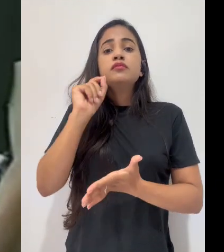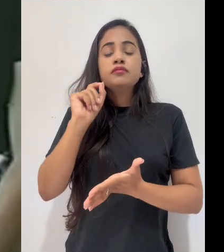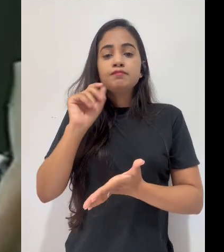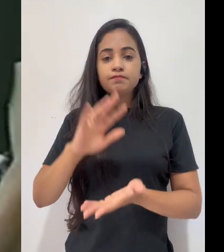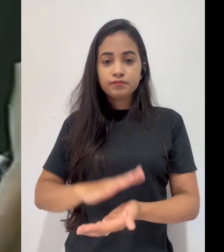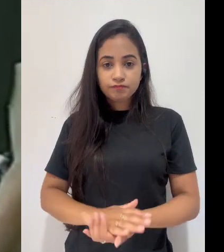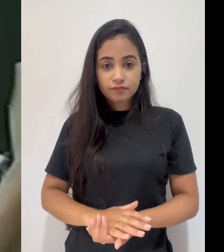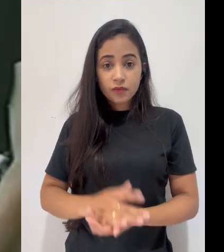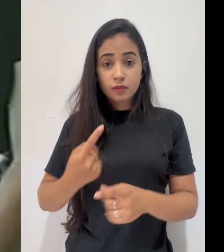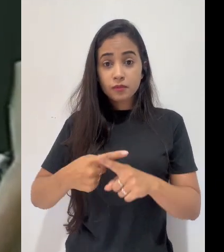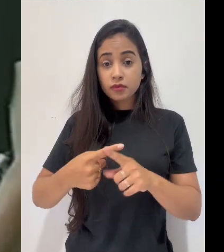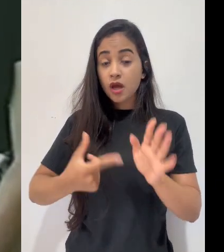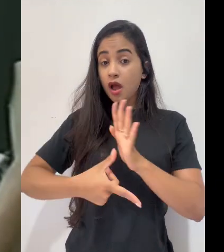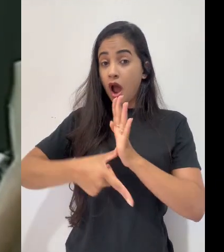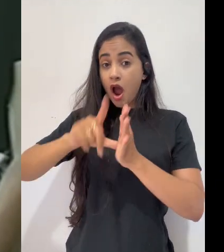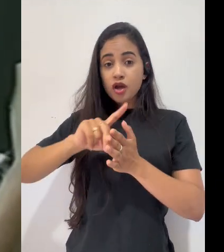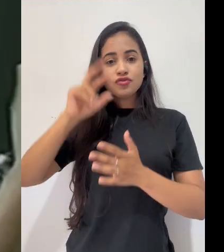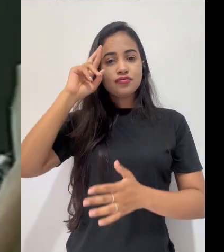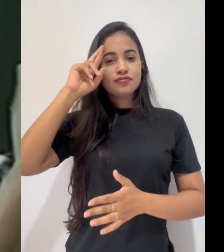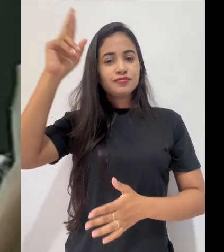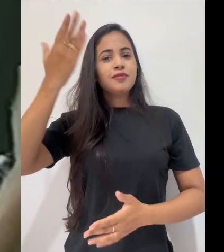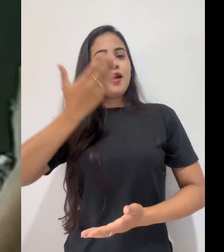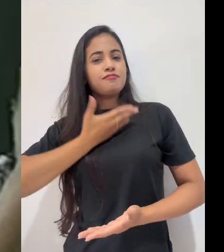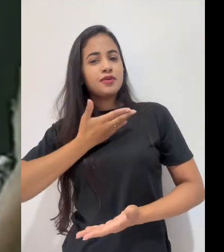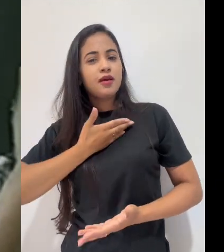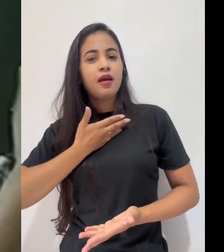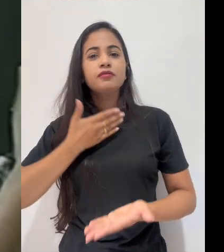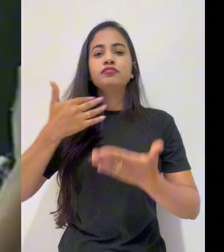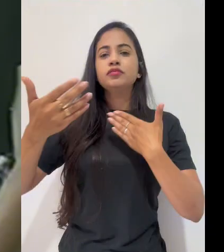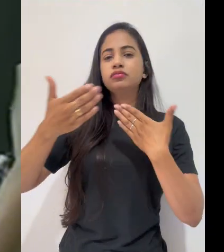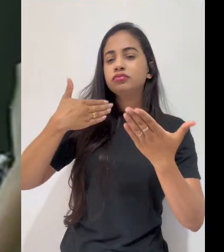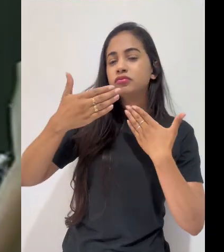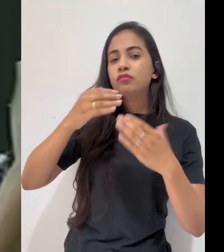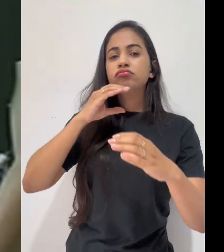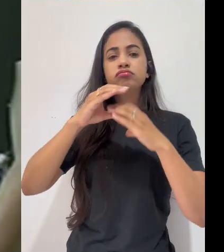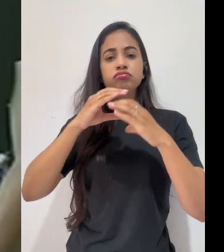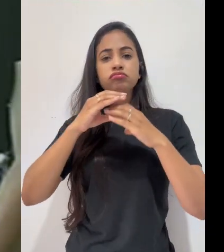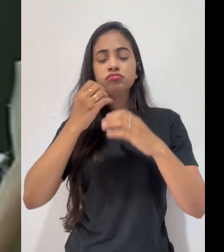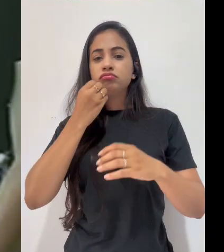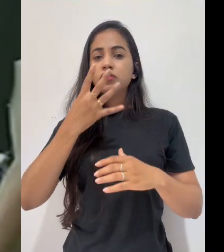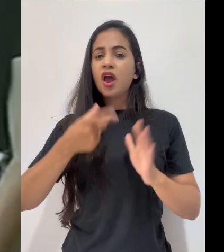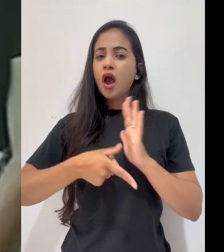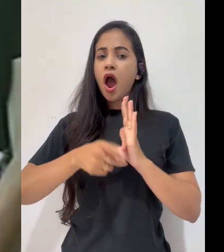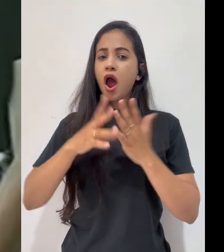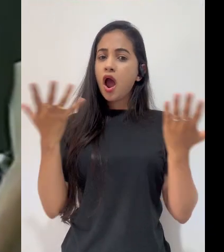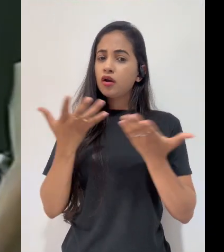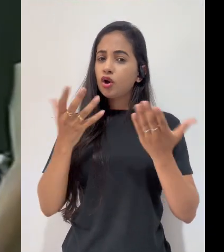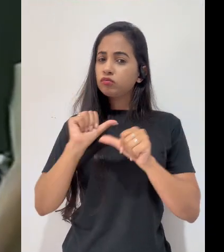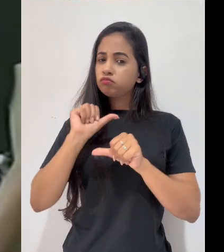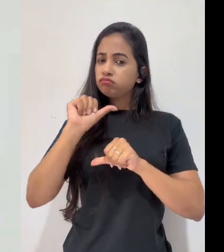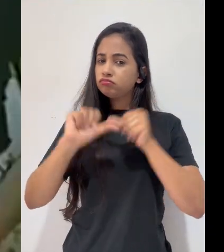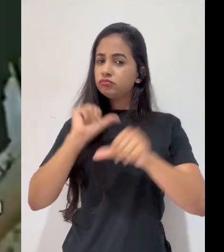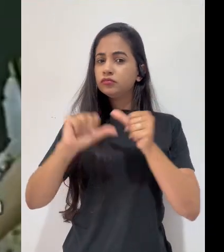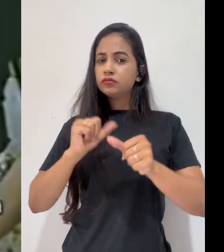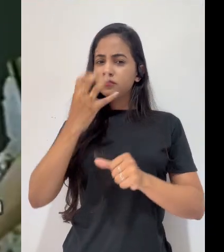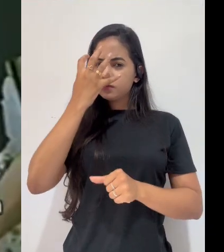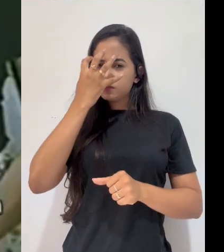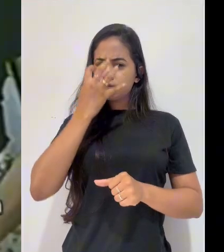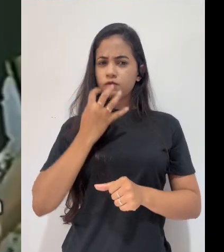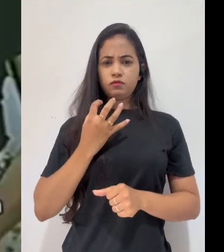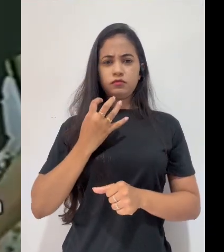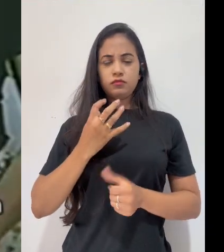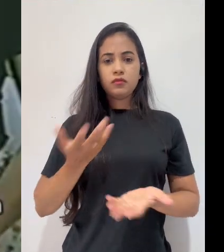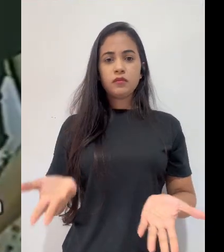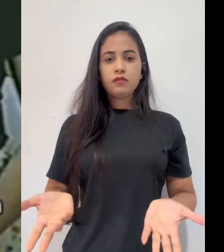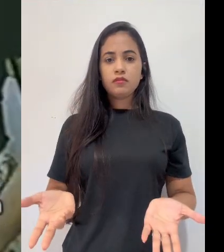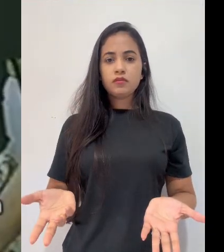repente, um chefe que era teu amigo, que conversava contigo, se recusava a conversar. É como eu costumo dizer,